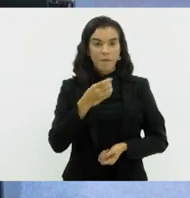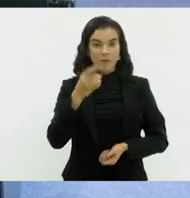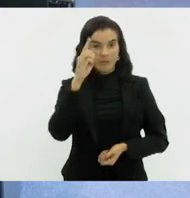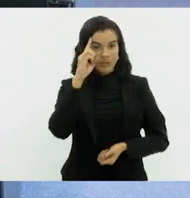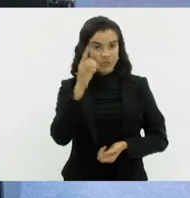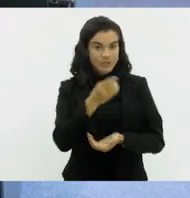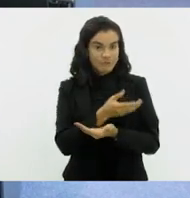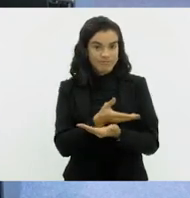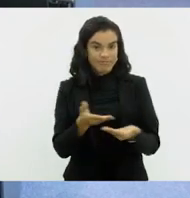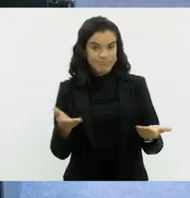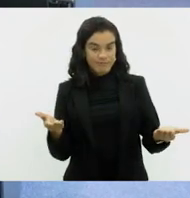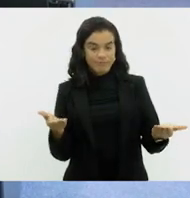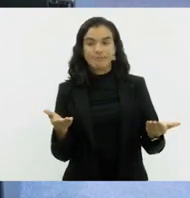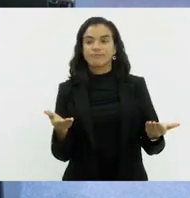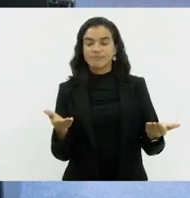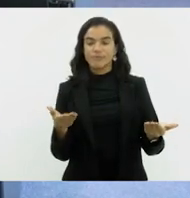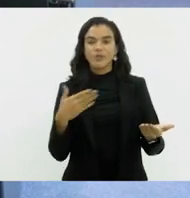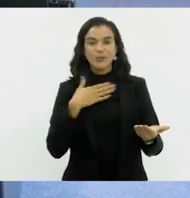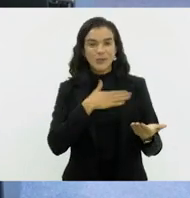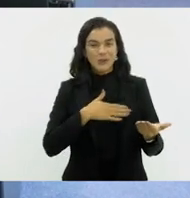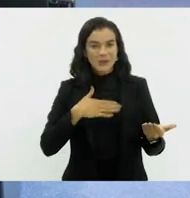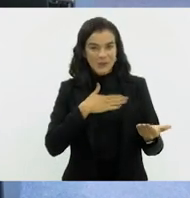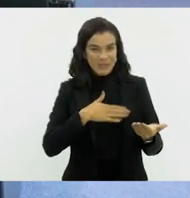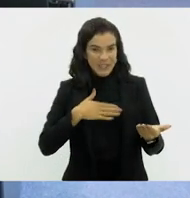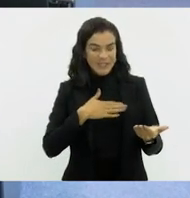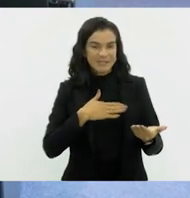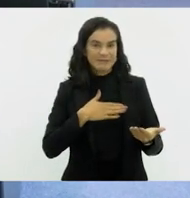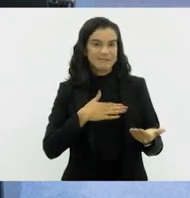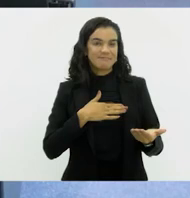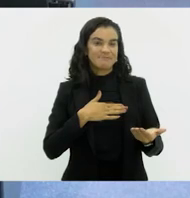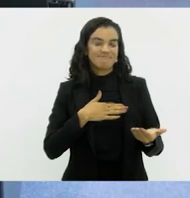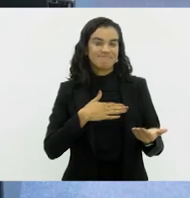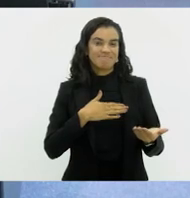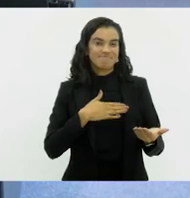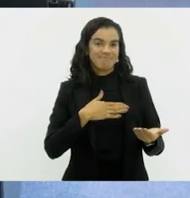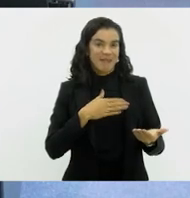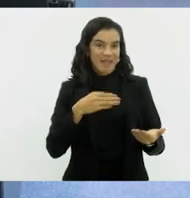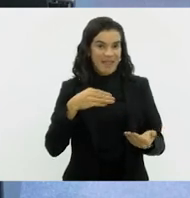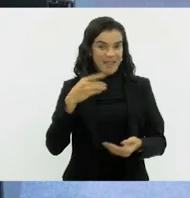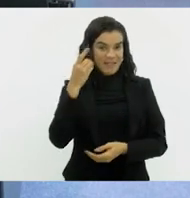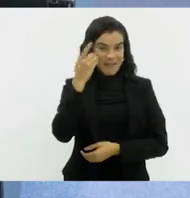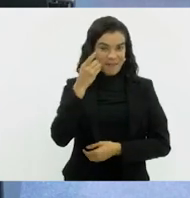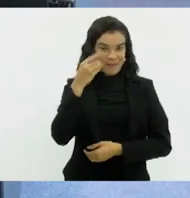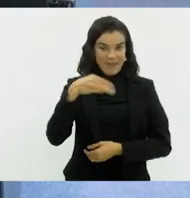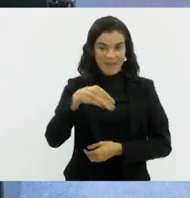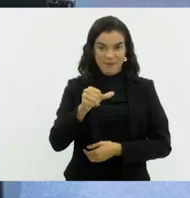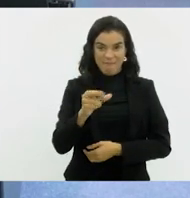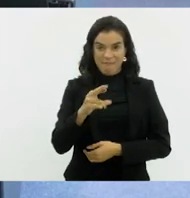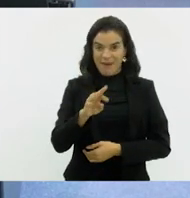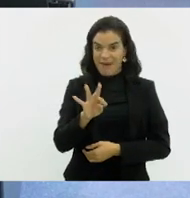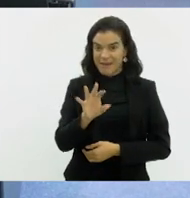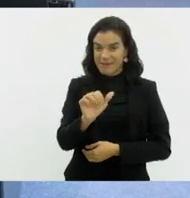Bom dia a todos. Eu gostaria de cumprimentar a deputada Marta Rocha,